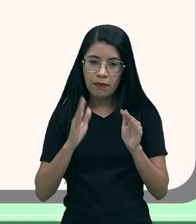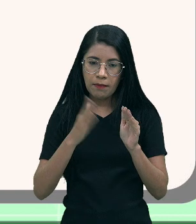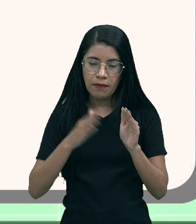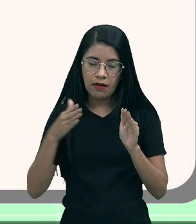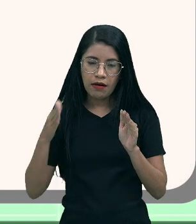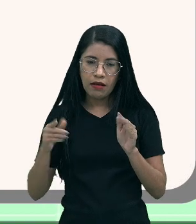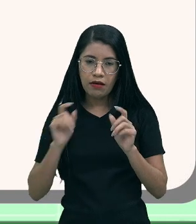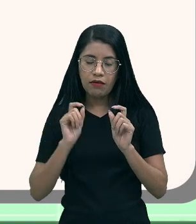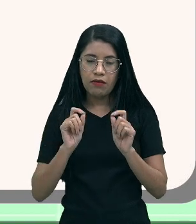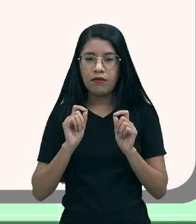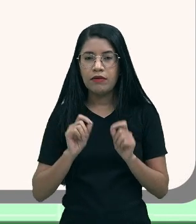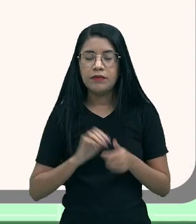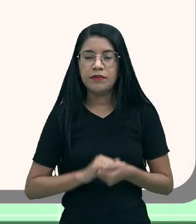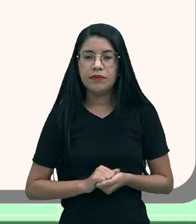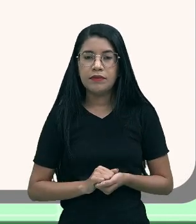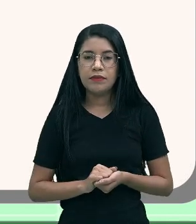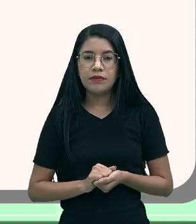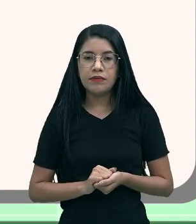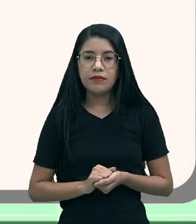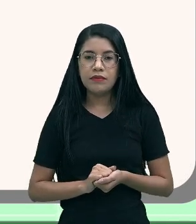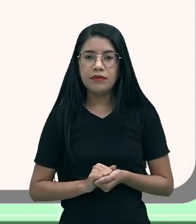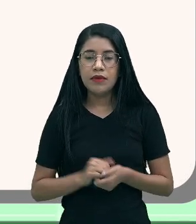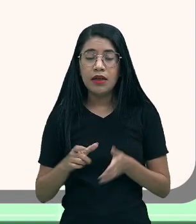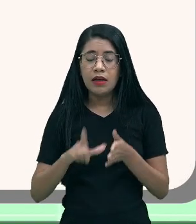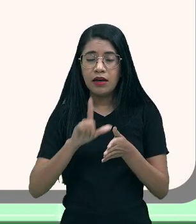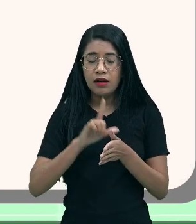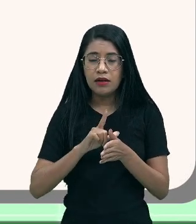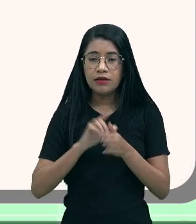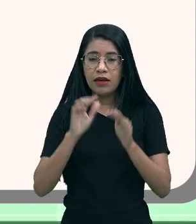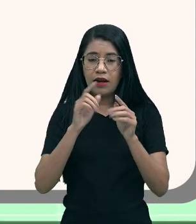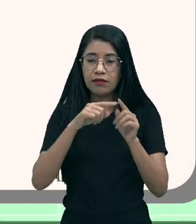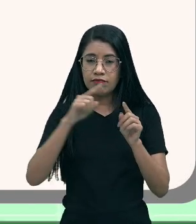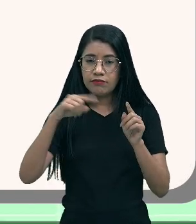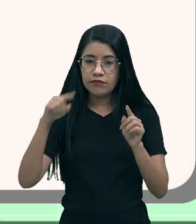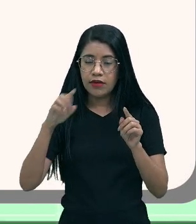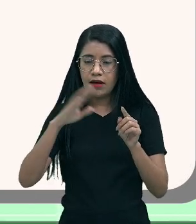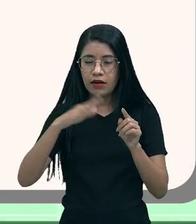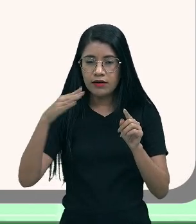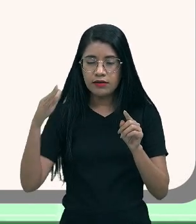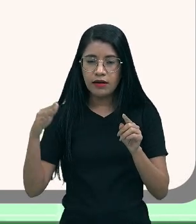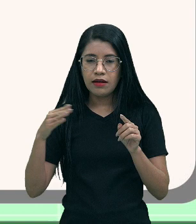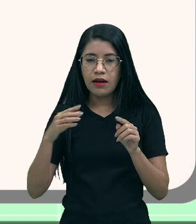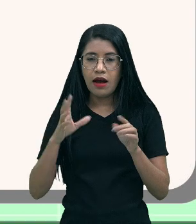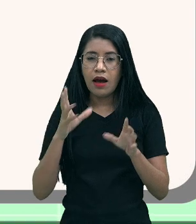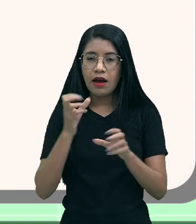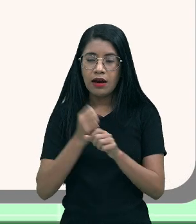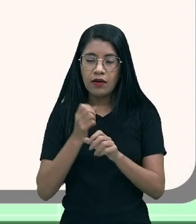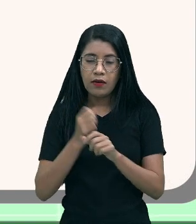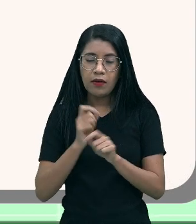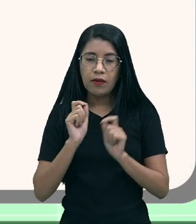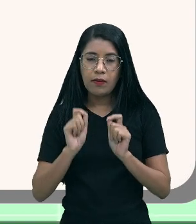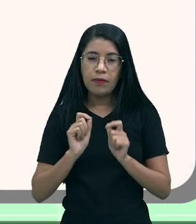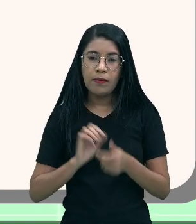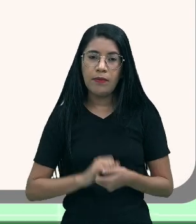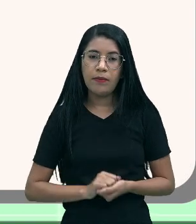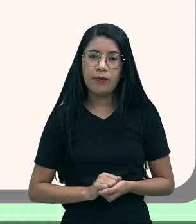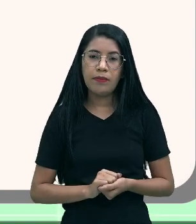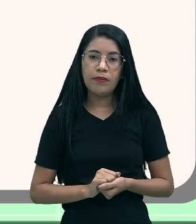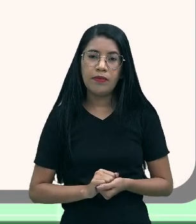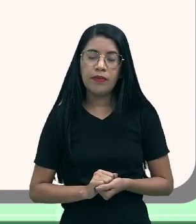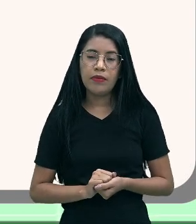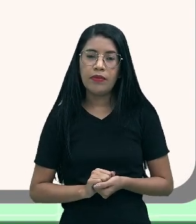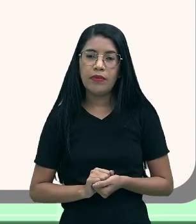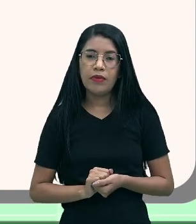mostrou lá a associação em série. Na associação em paralelo, ao invés de eu somar os valores